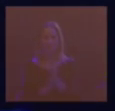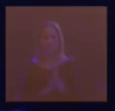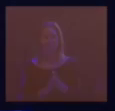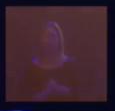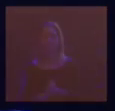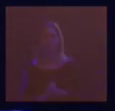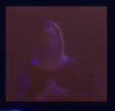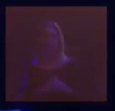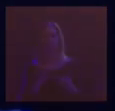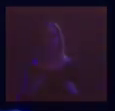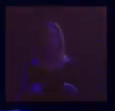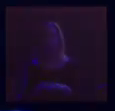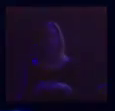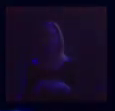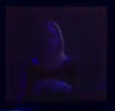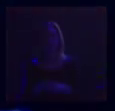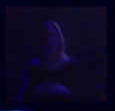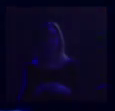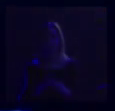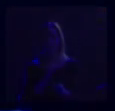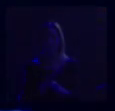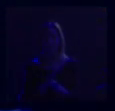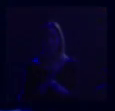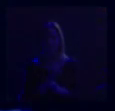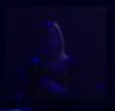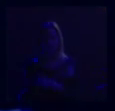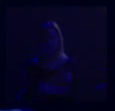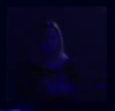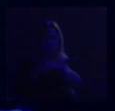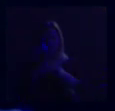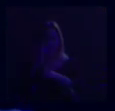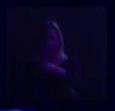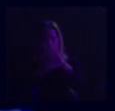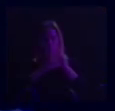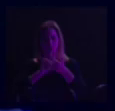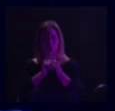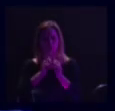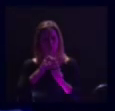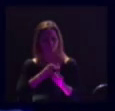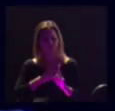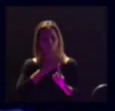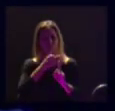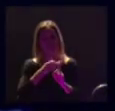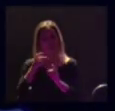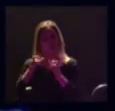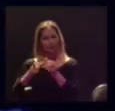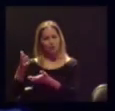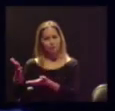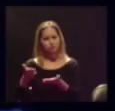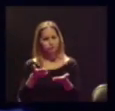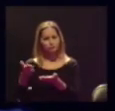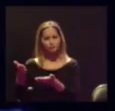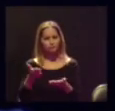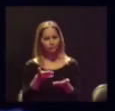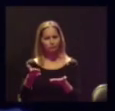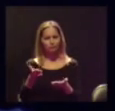E para participar nesta grande festa da Cidade Europeia do Desporto, ao longo do ano foi convidado todo